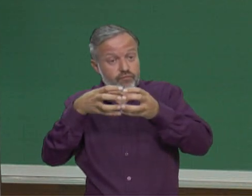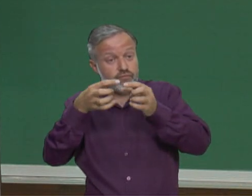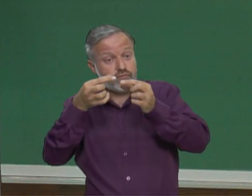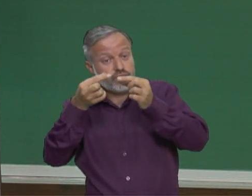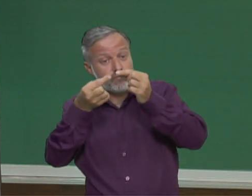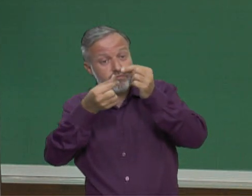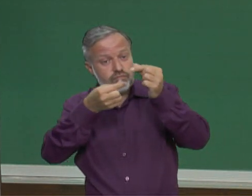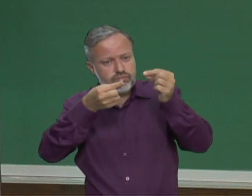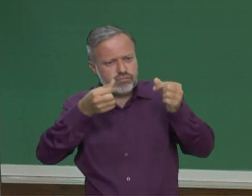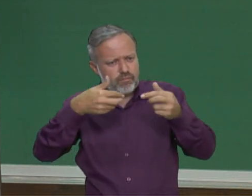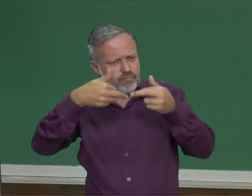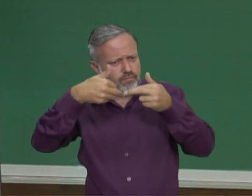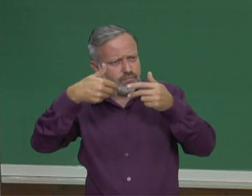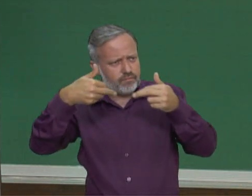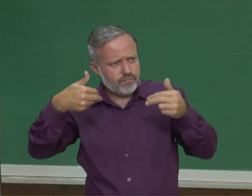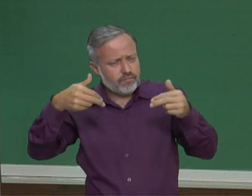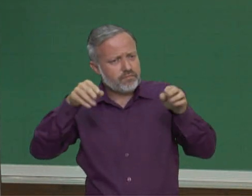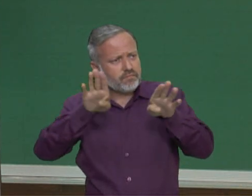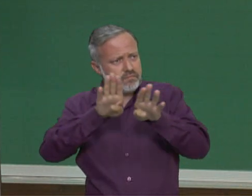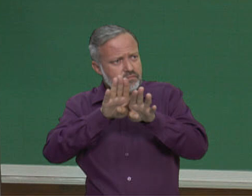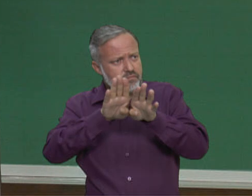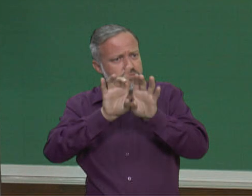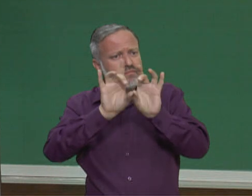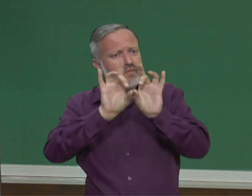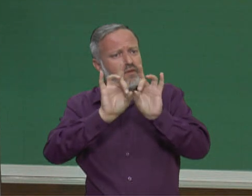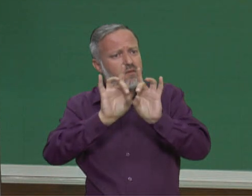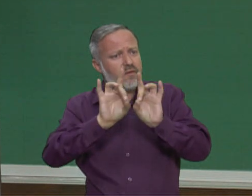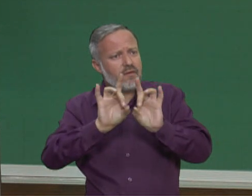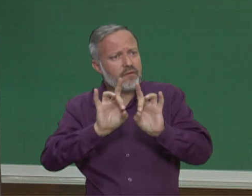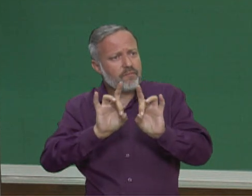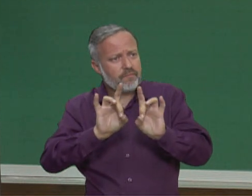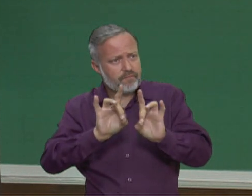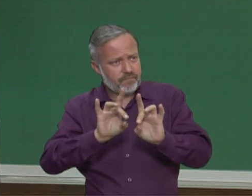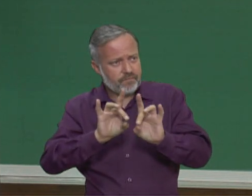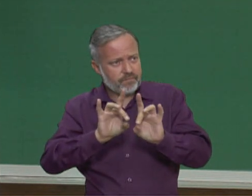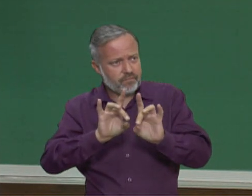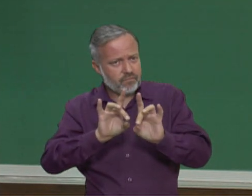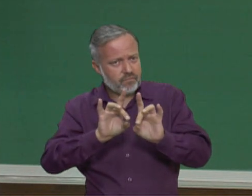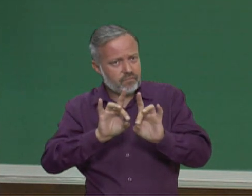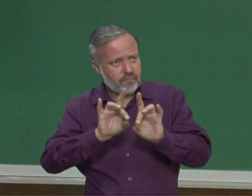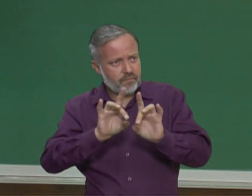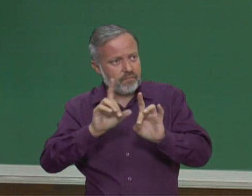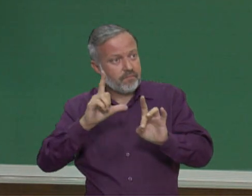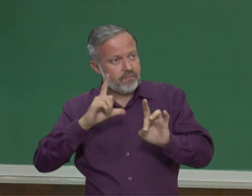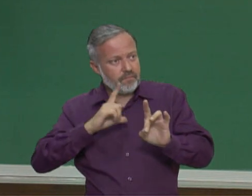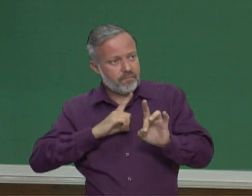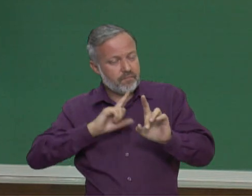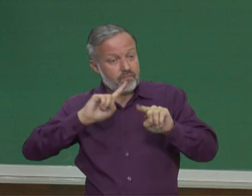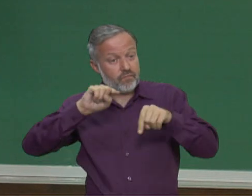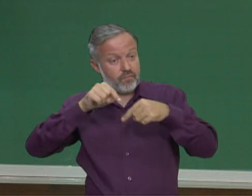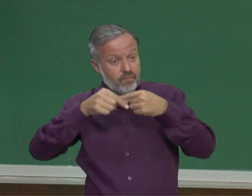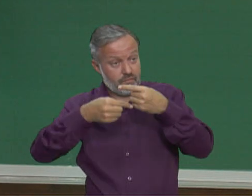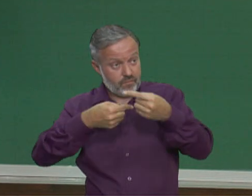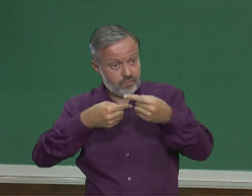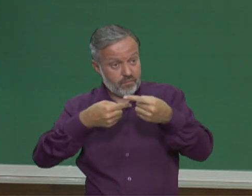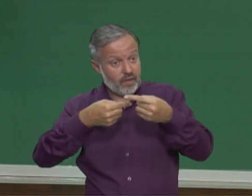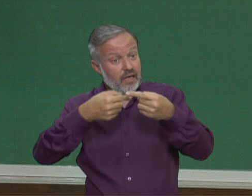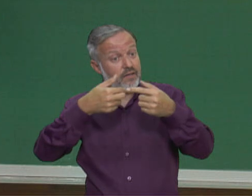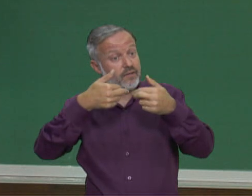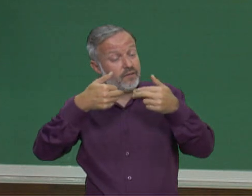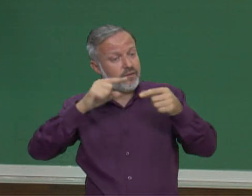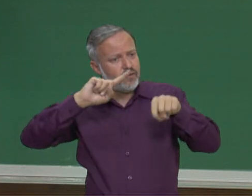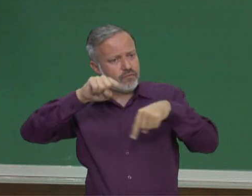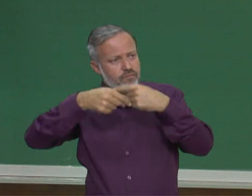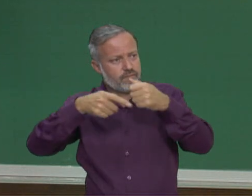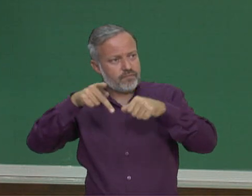desses produtos, tem uma característica, um diferencial nesse bloco, tá? Ele torna os outros produtos de